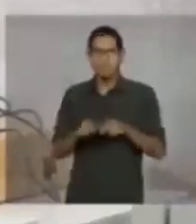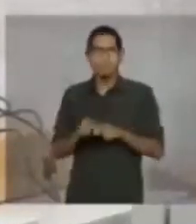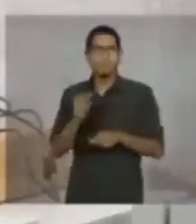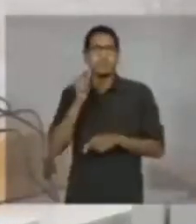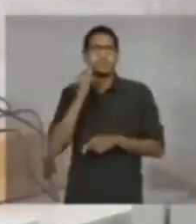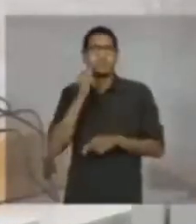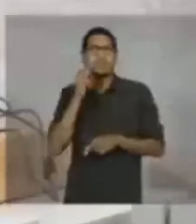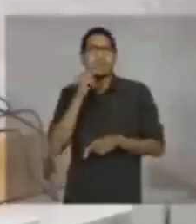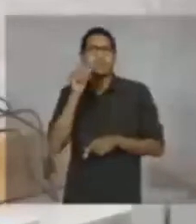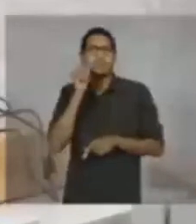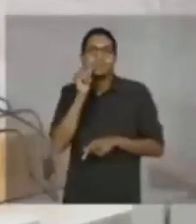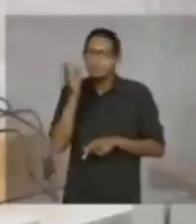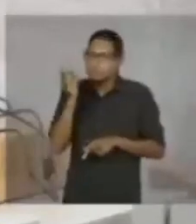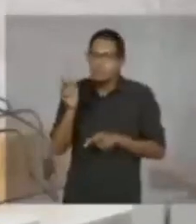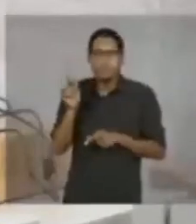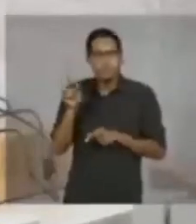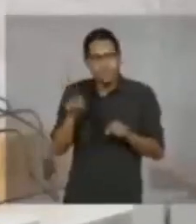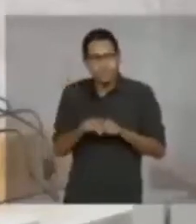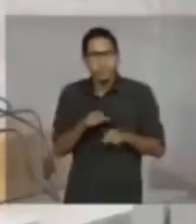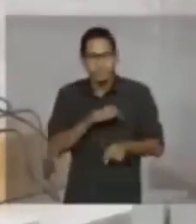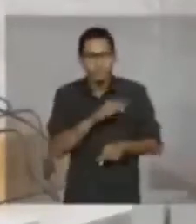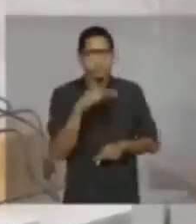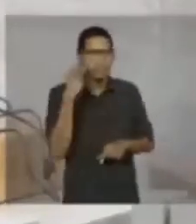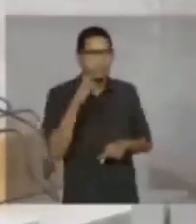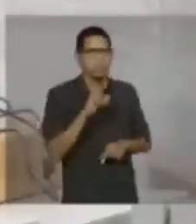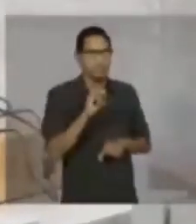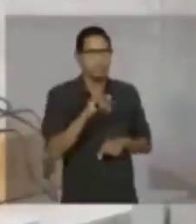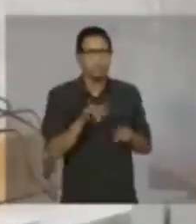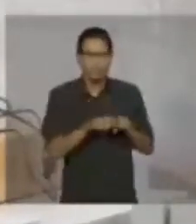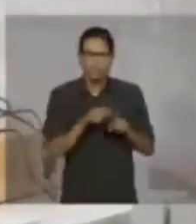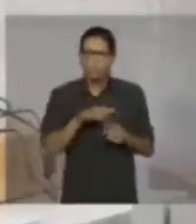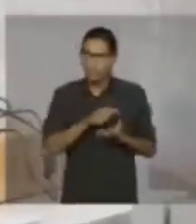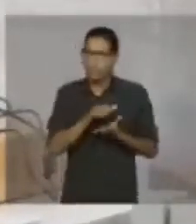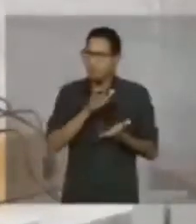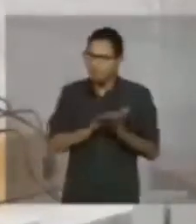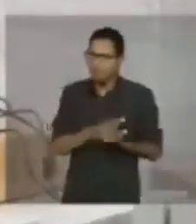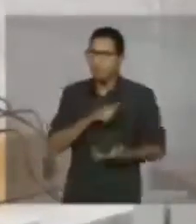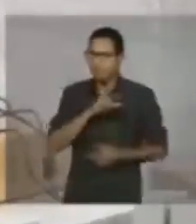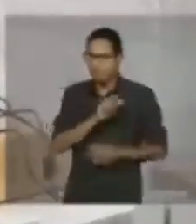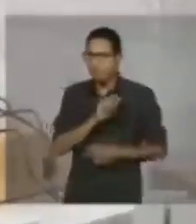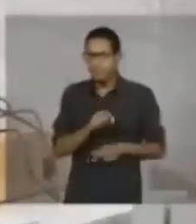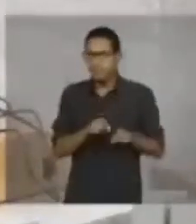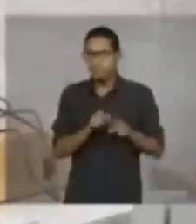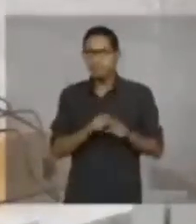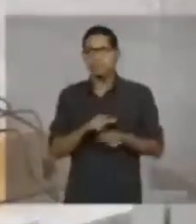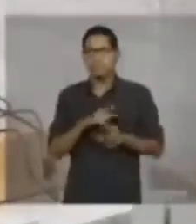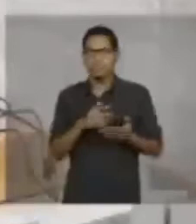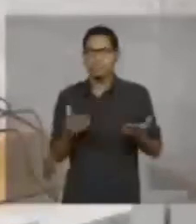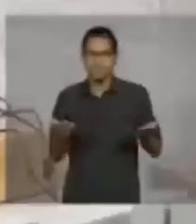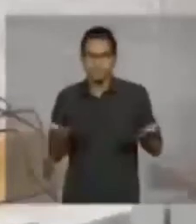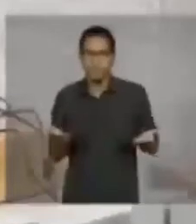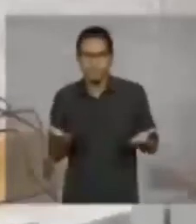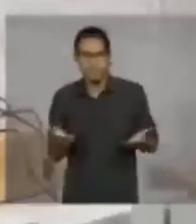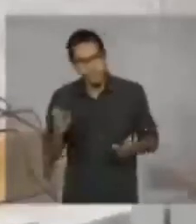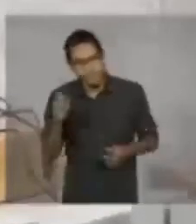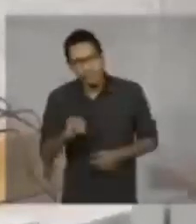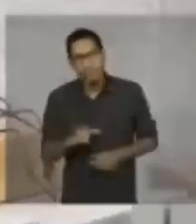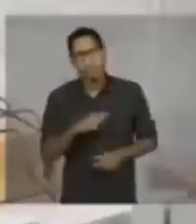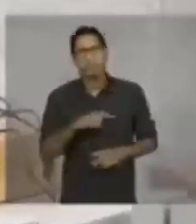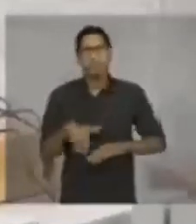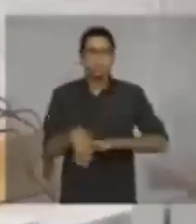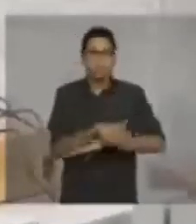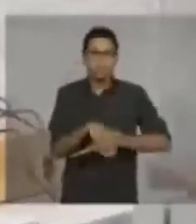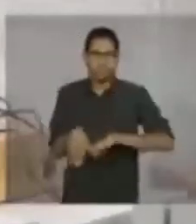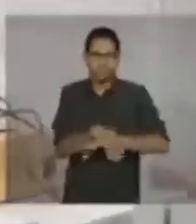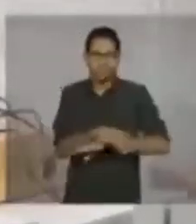cigarro. O vereador Rinaldi tem um projeto de lei aqui estabelecendo a multa para quem descartar a bituca, para quem jogar a bituca no chão, na rua,